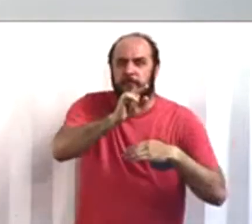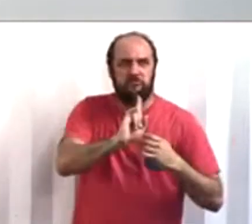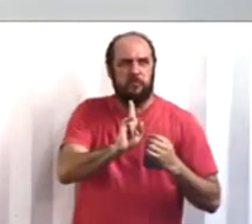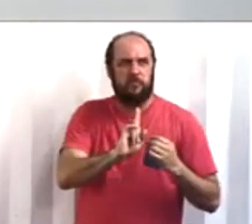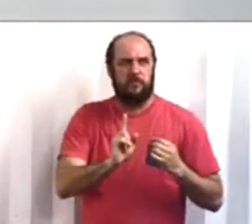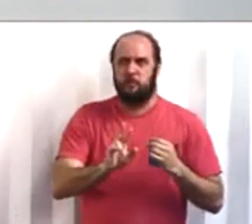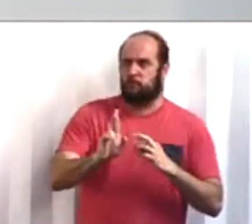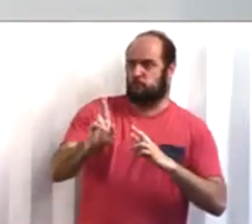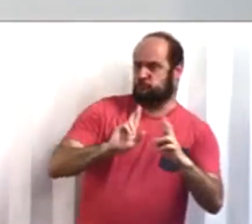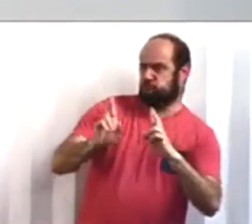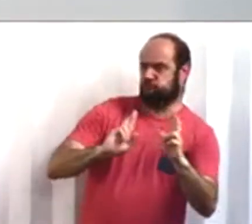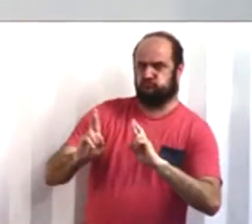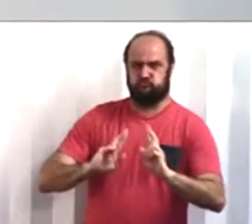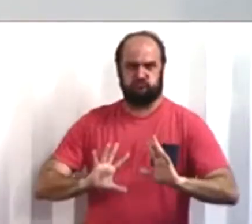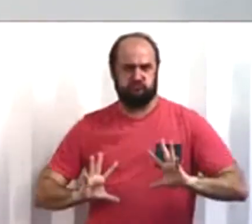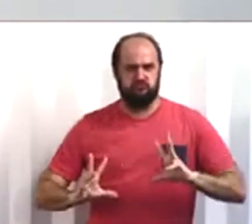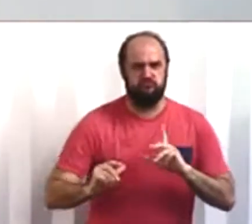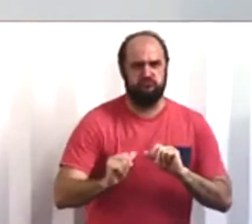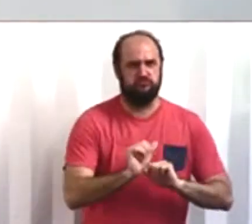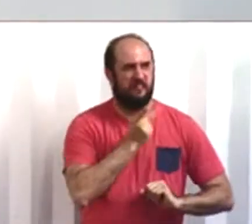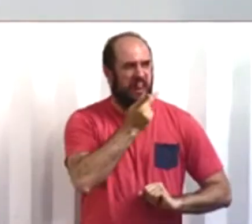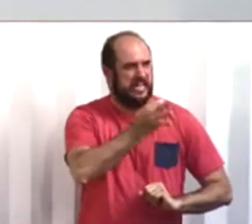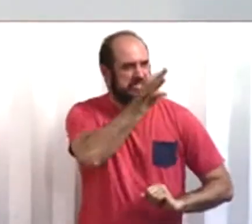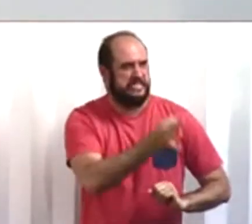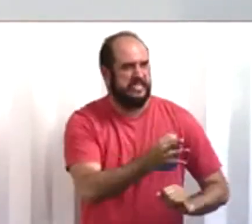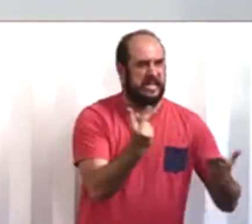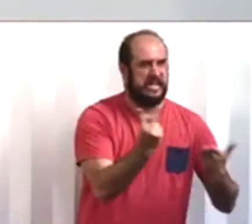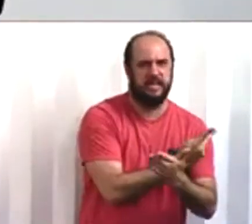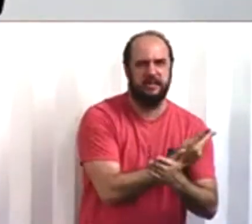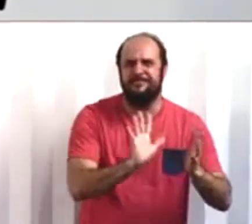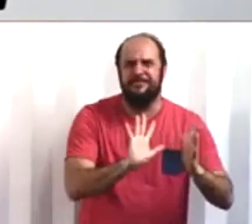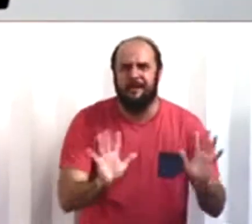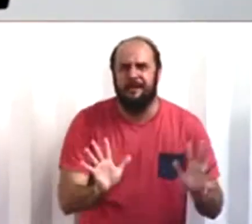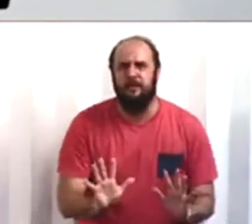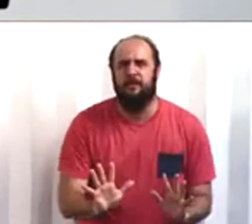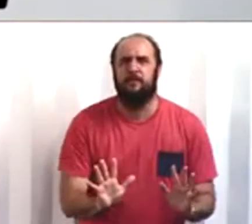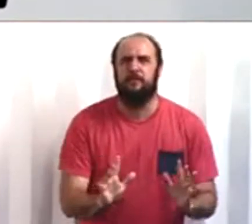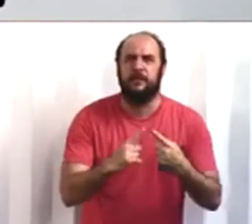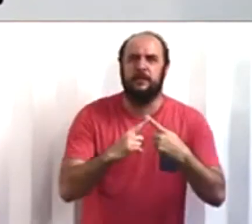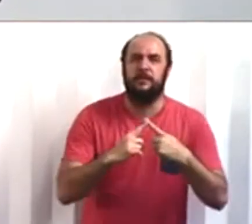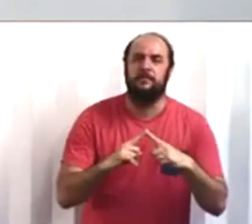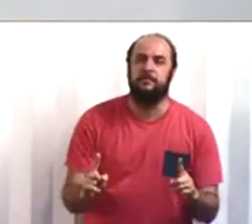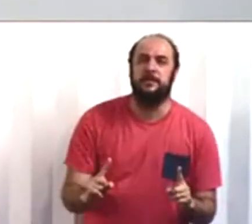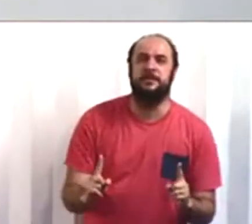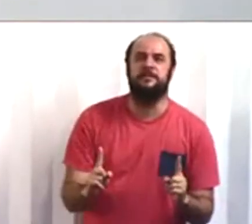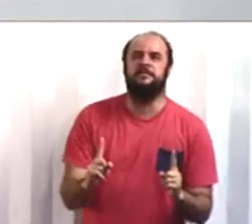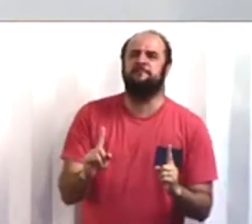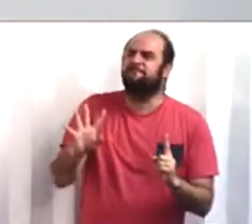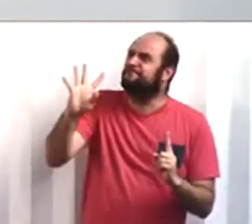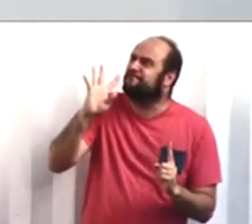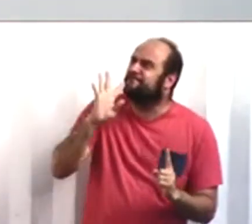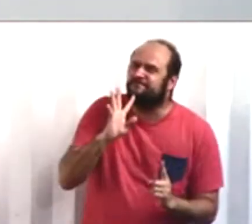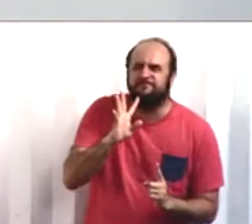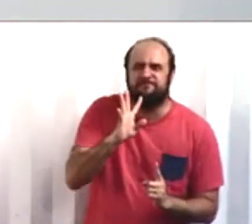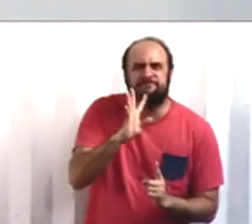as respostas, não para dizer o que está certo e o que está errado, mas para reconhecer